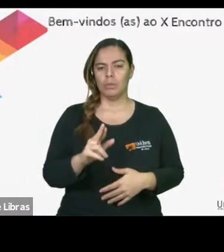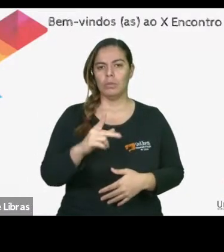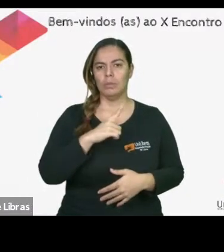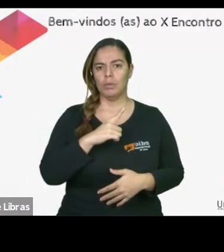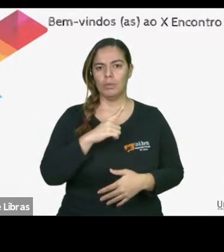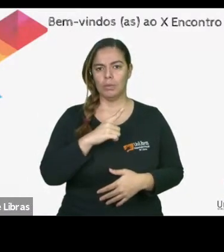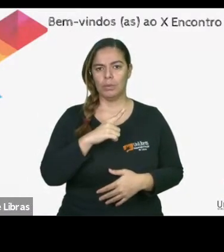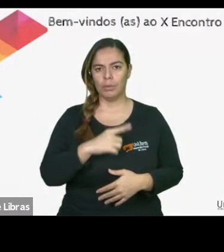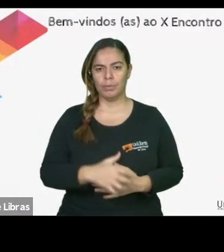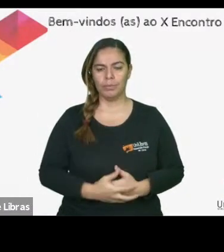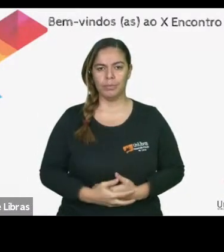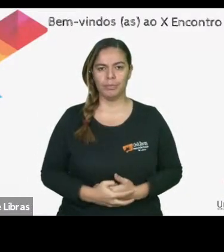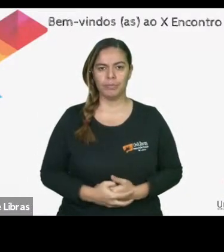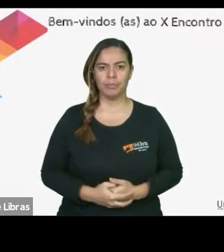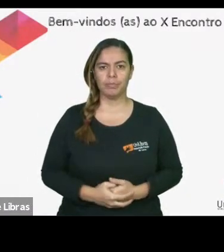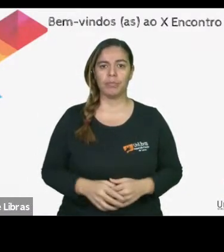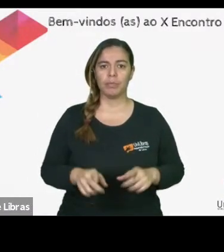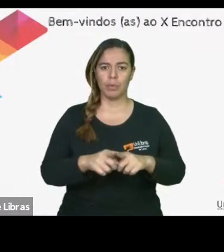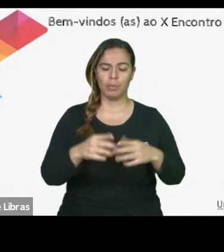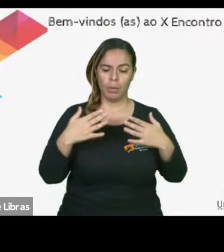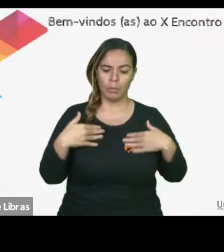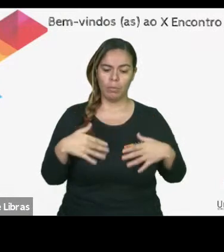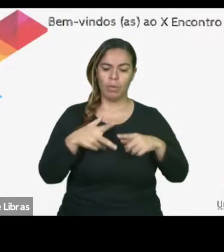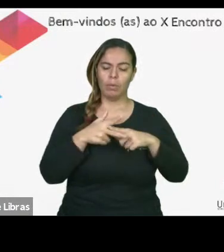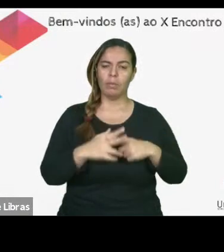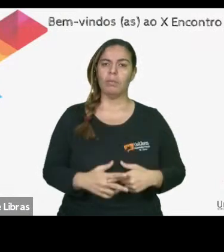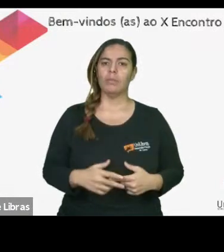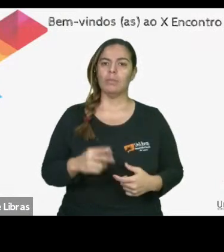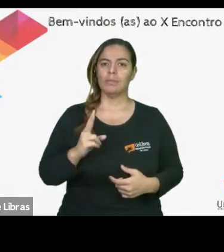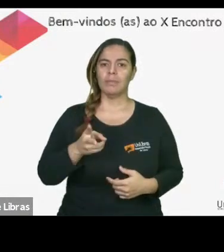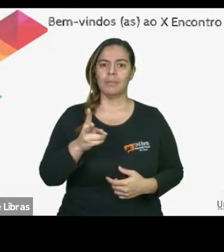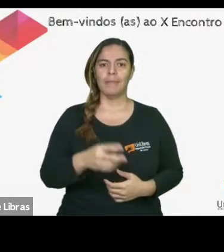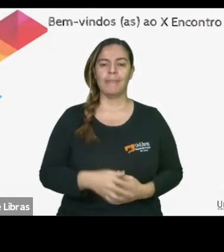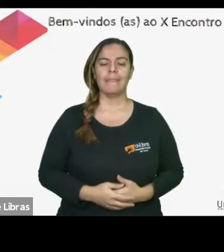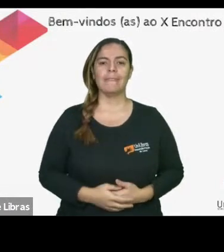e automanutenção continue.